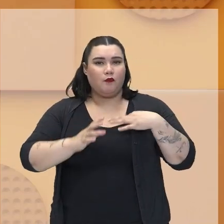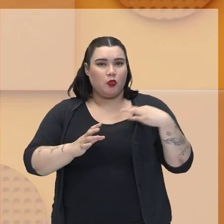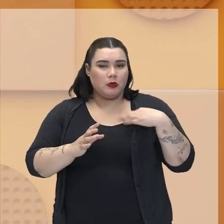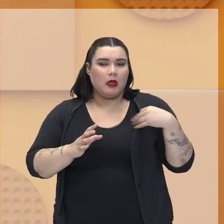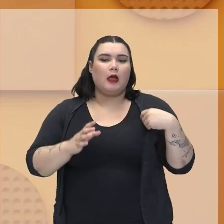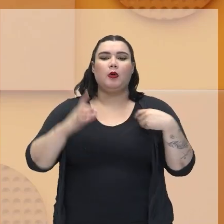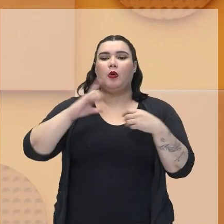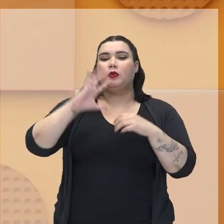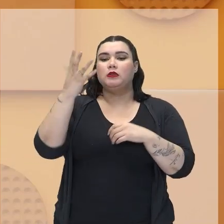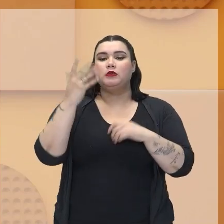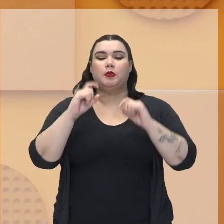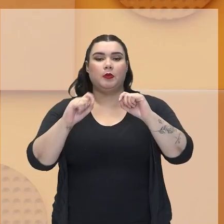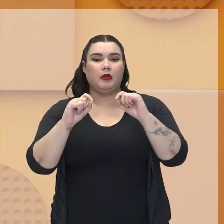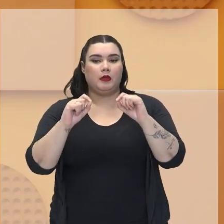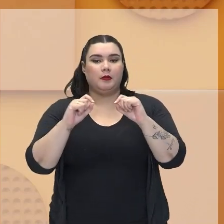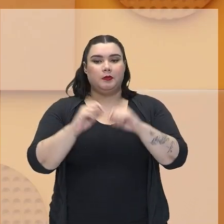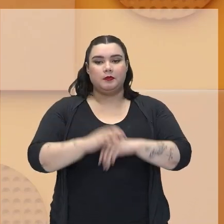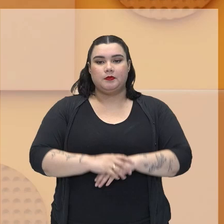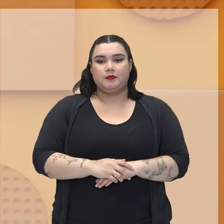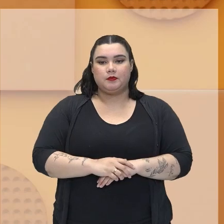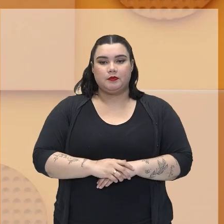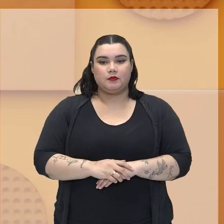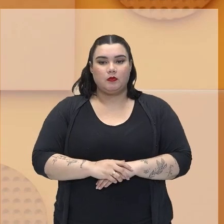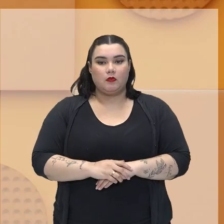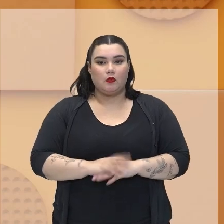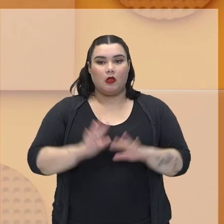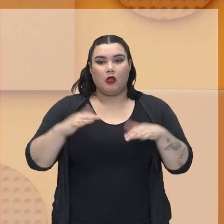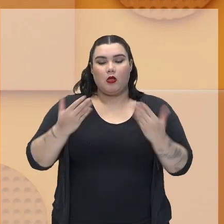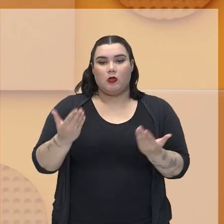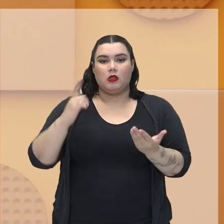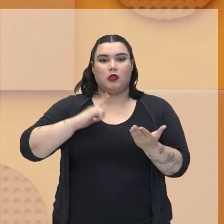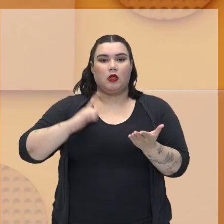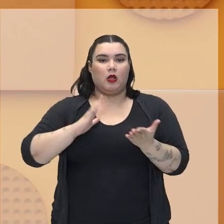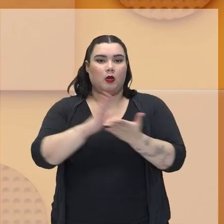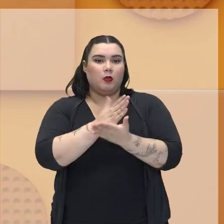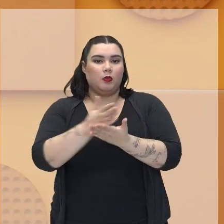aconteceu de algumas